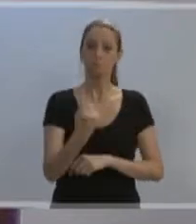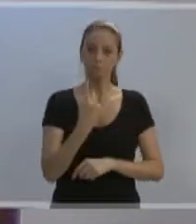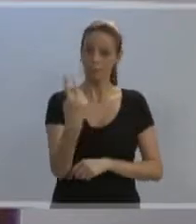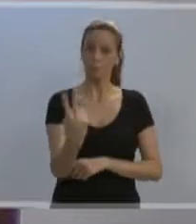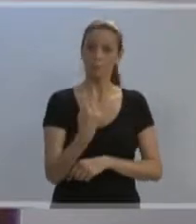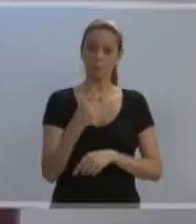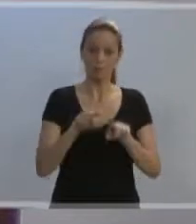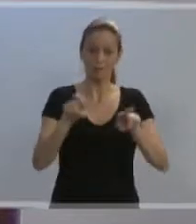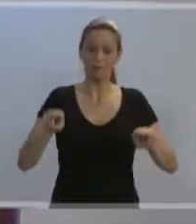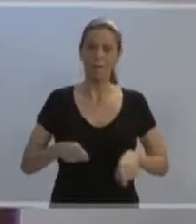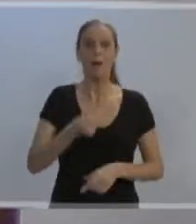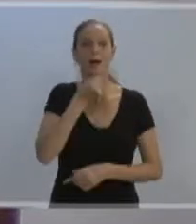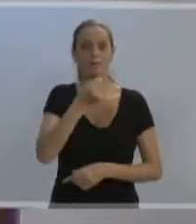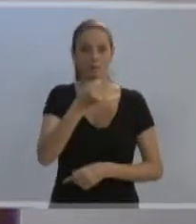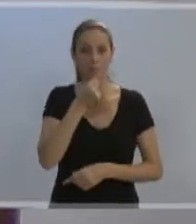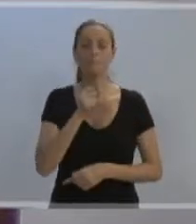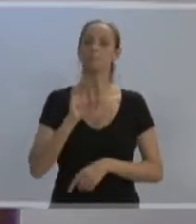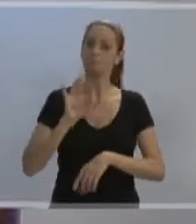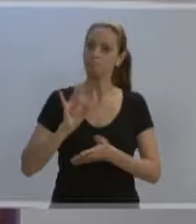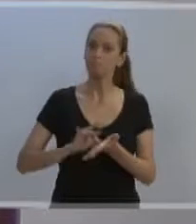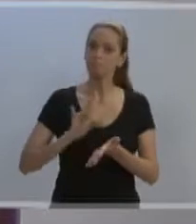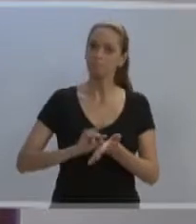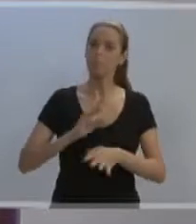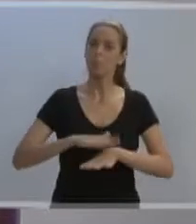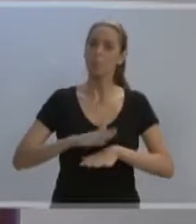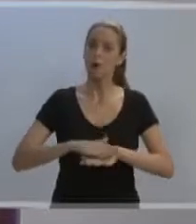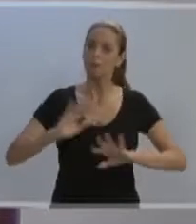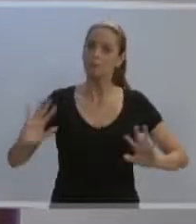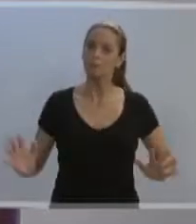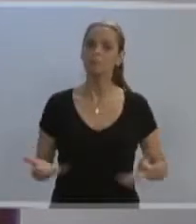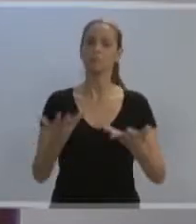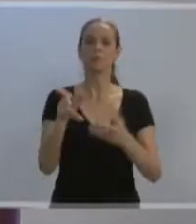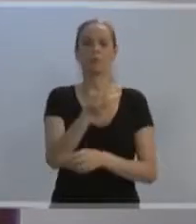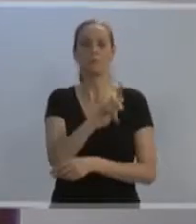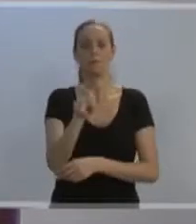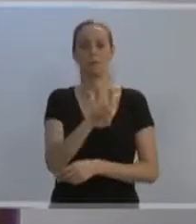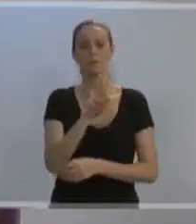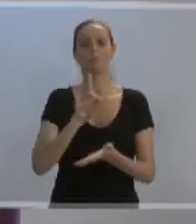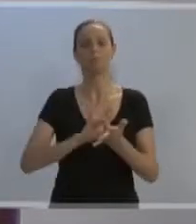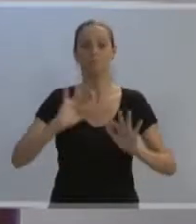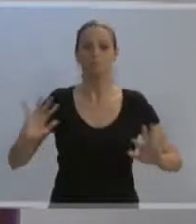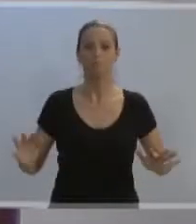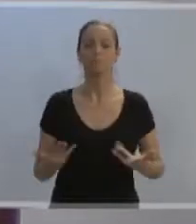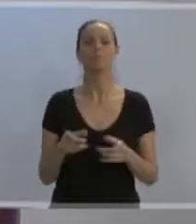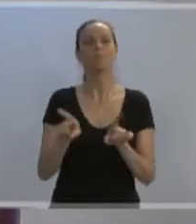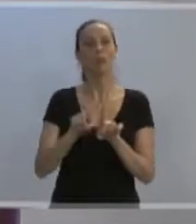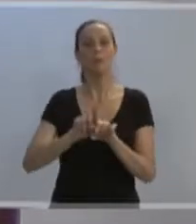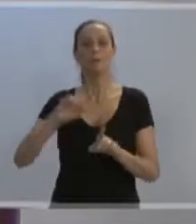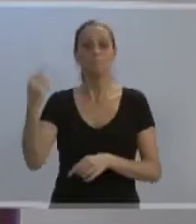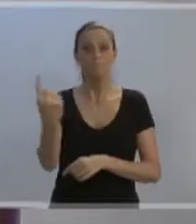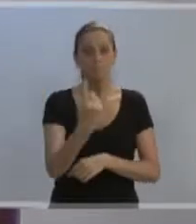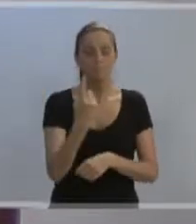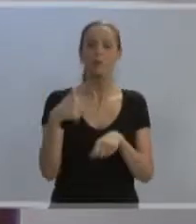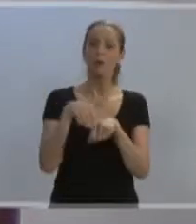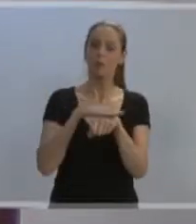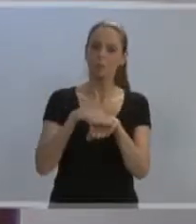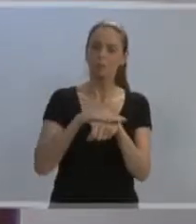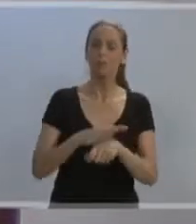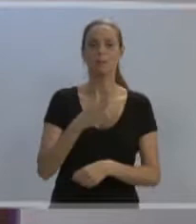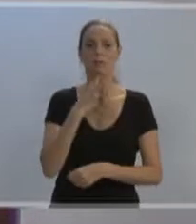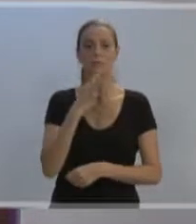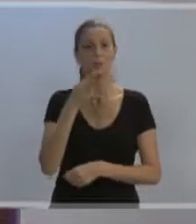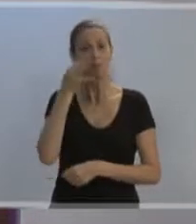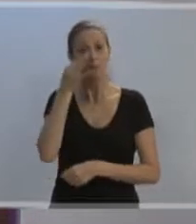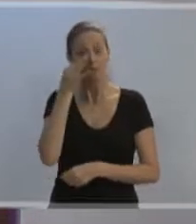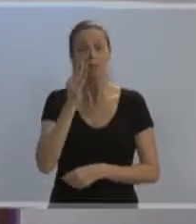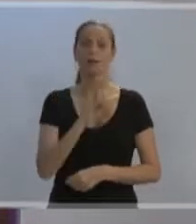esses atos quando são realizados, quando os professores estimulam os alunos a fazerem esse diálogo conosco para conhecer a realidade aqui do município